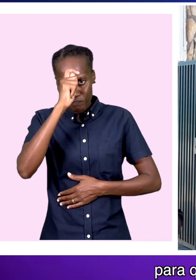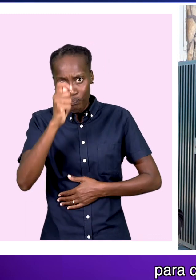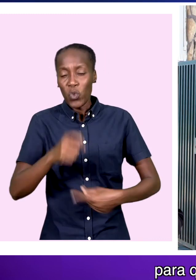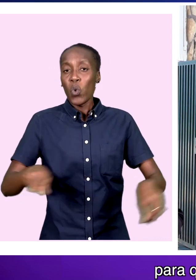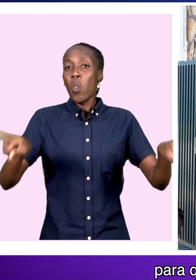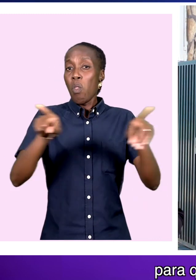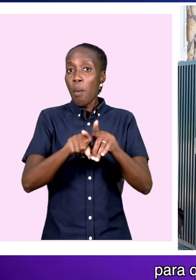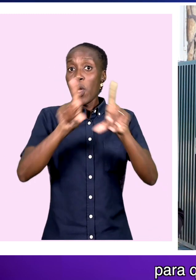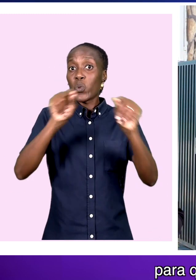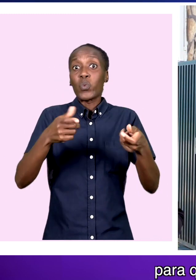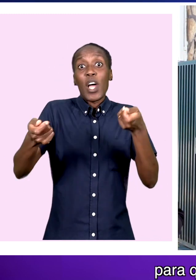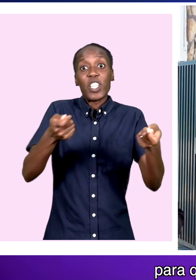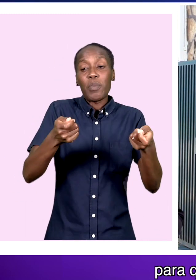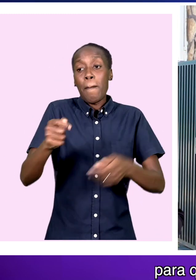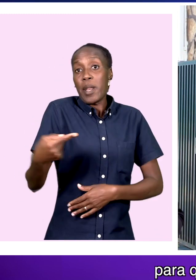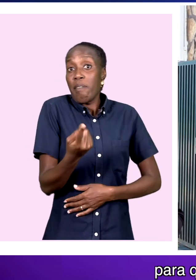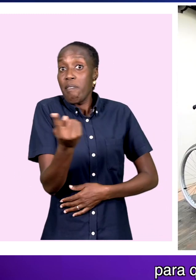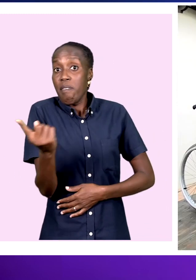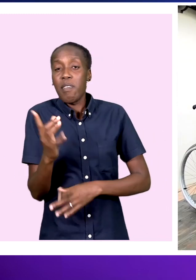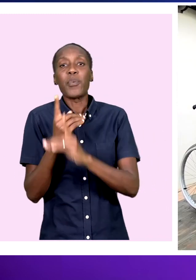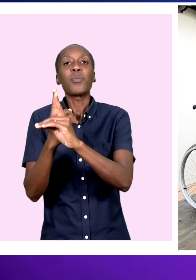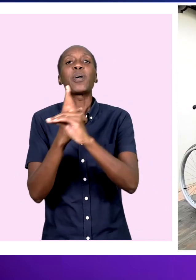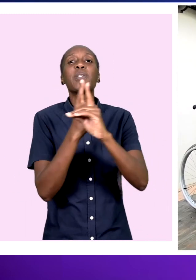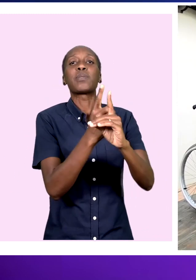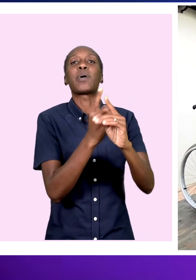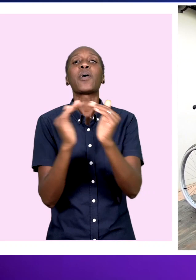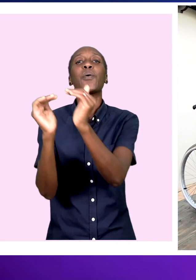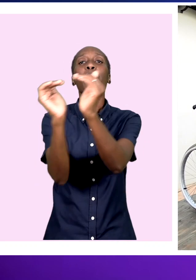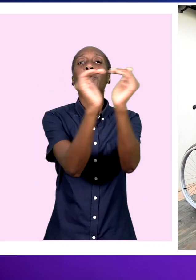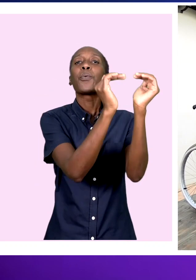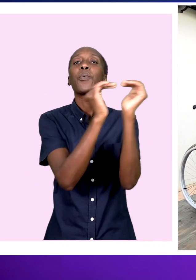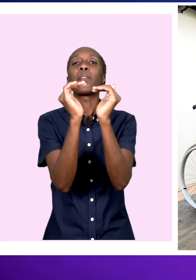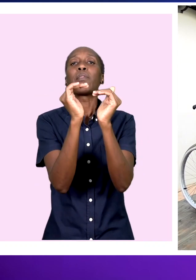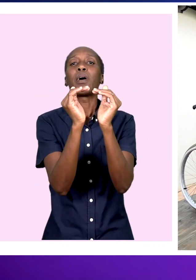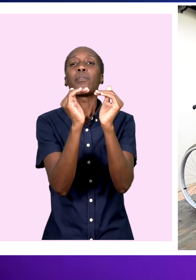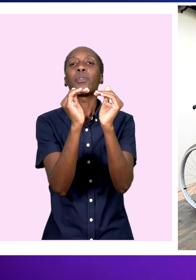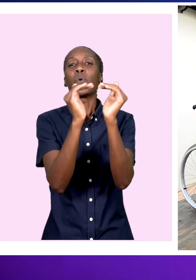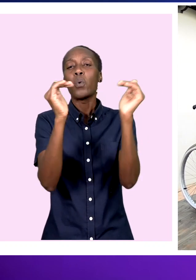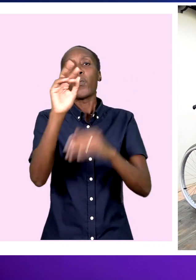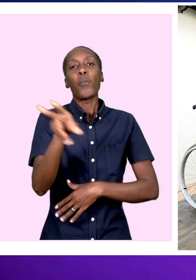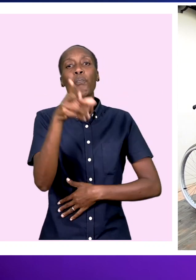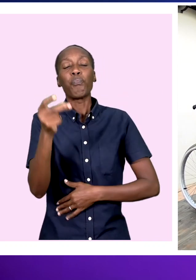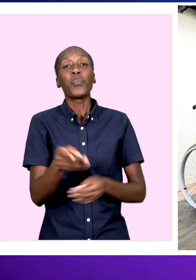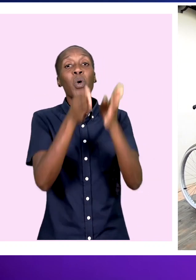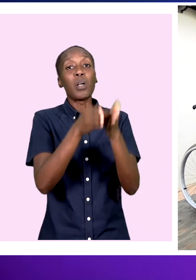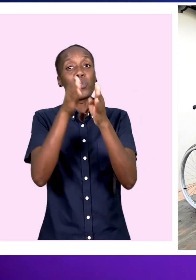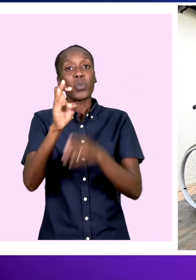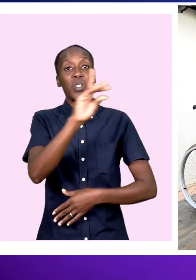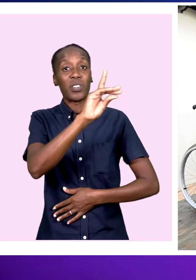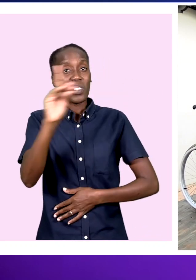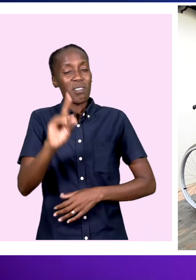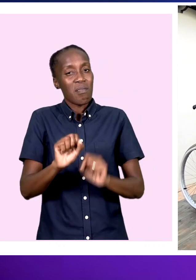participar em pé de igualdade como as outras. As pessoas com deficiência têm que se criar condições, como estava aqui a dizer